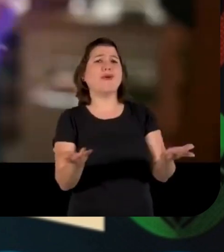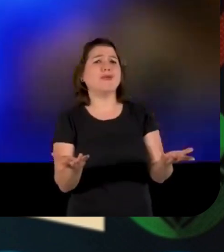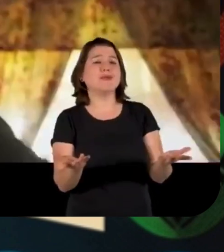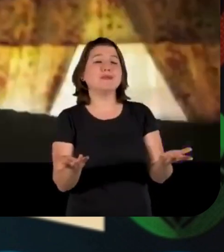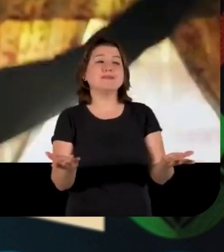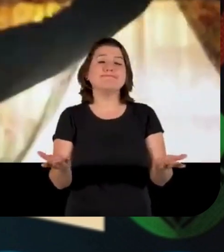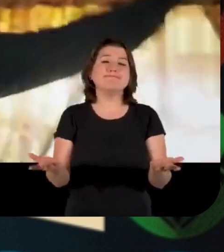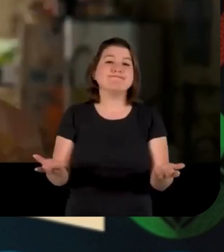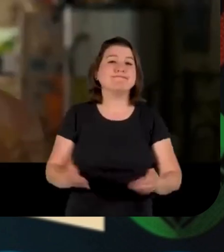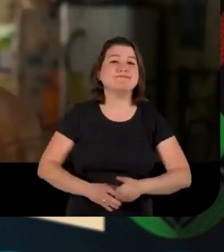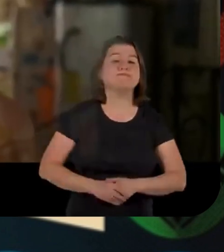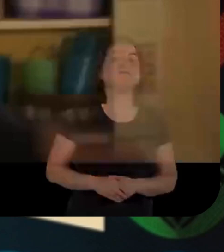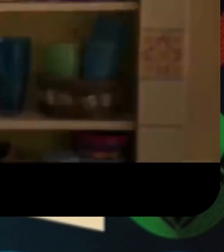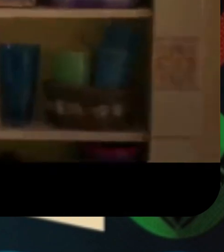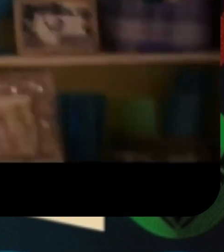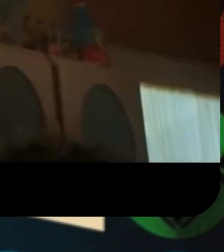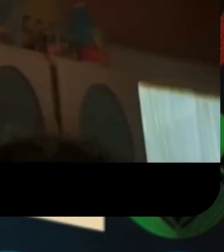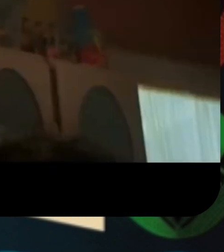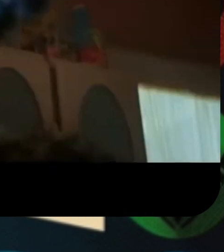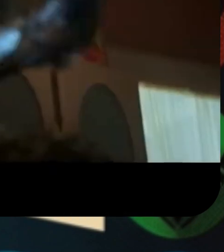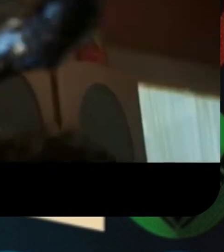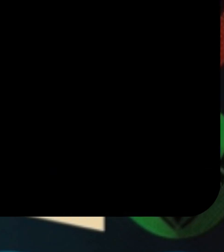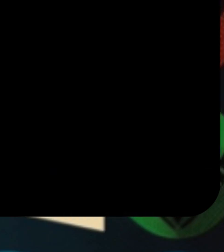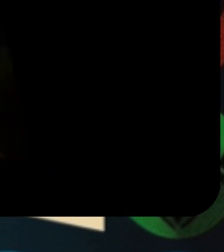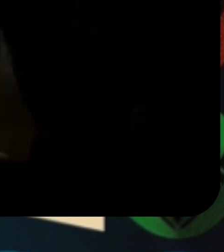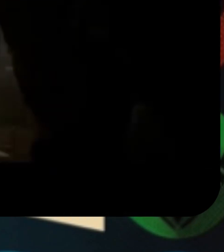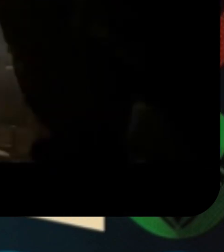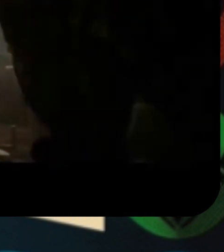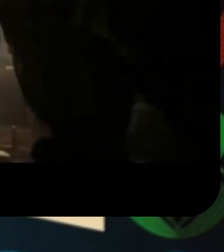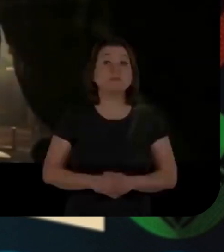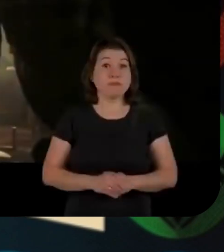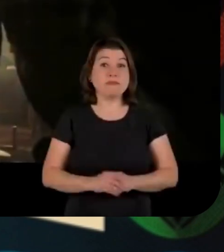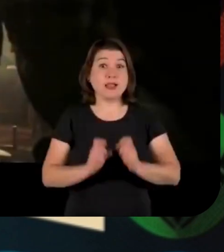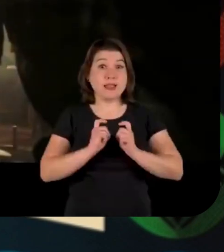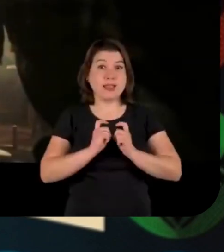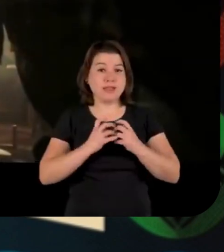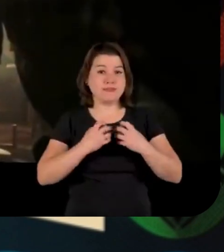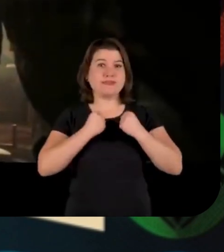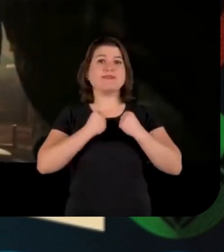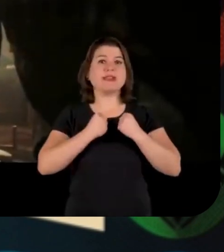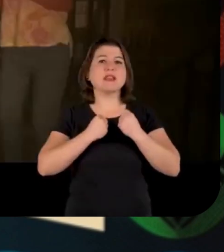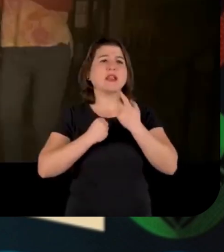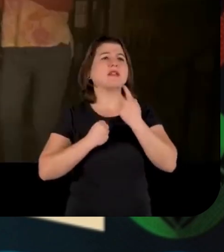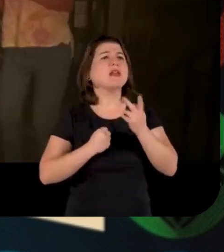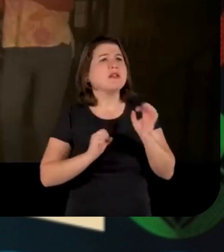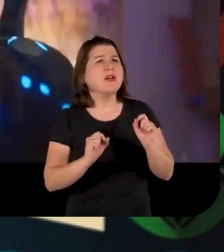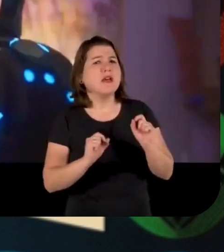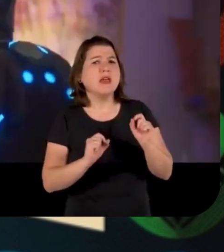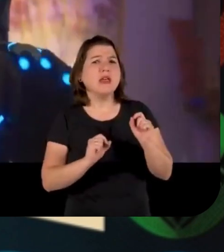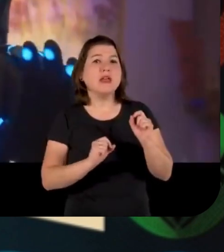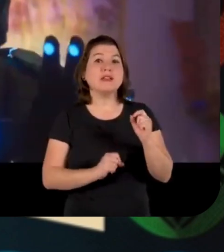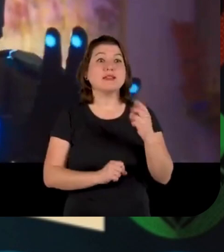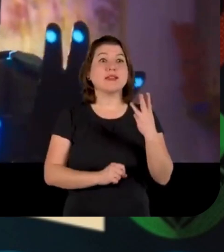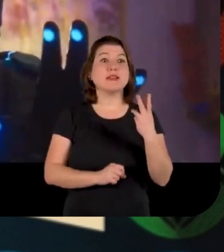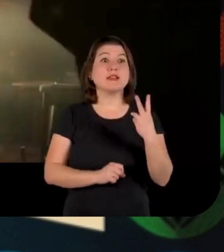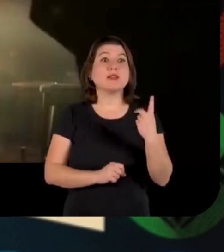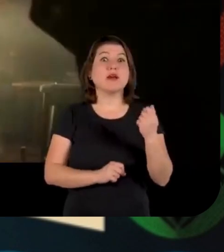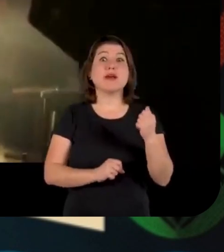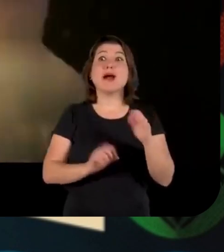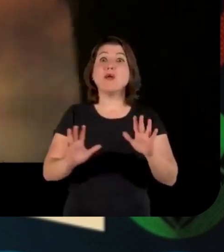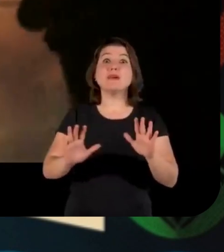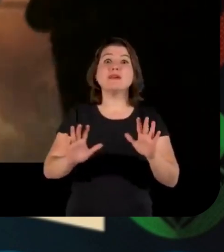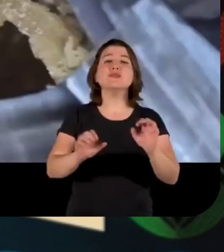faz algumas referências, fala, cita alguns heróis, Flash, Super-Homem, chama o Batman de fascista durante o filme, pra mostrar que ele tá